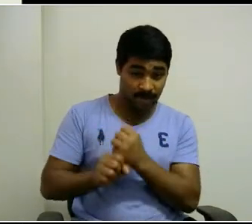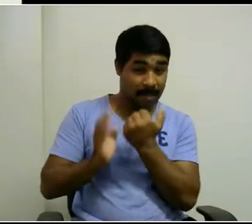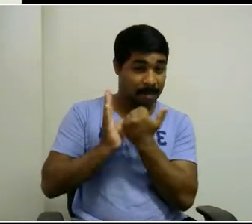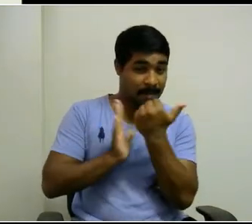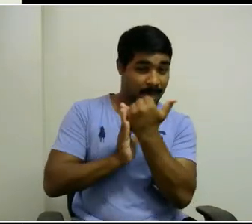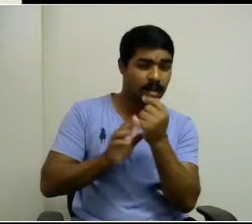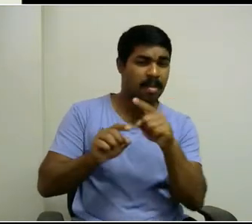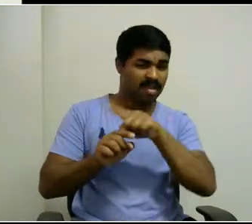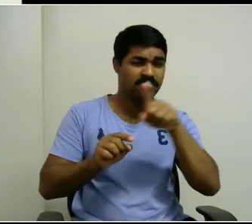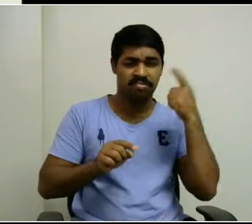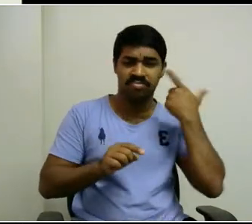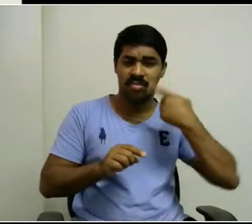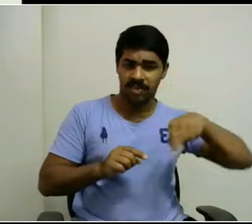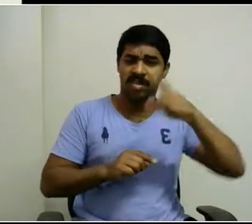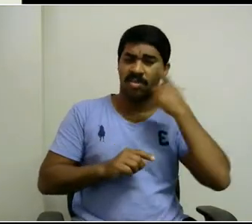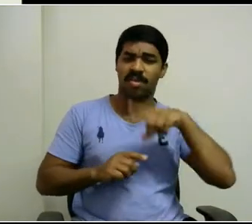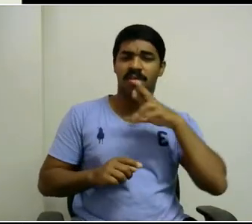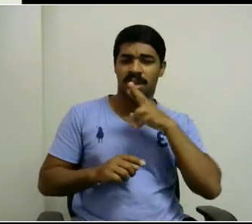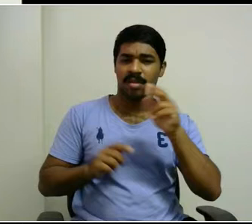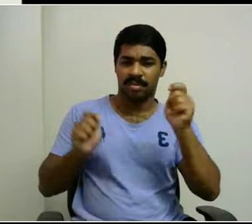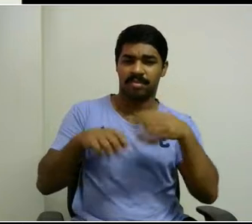seremos capazes de resolver.